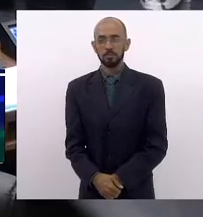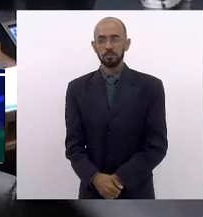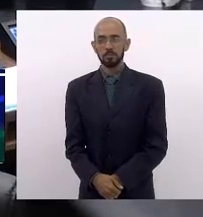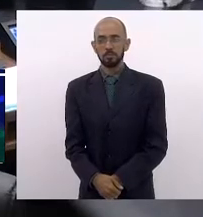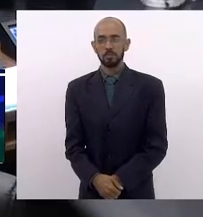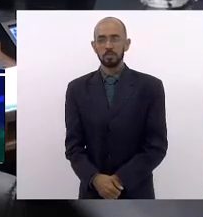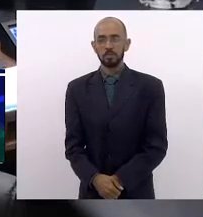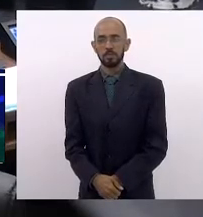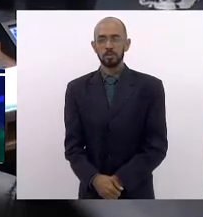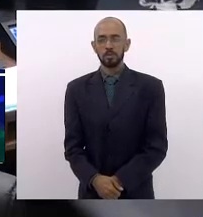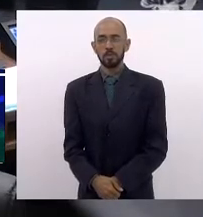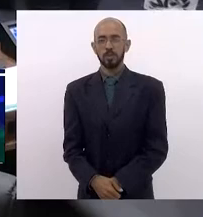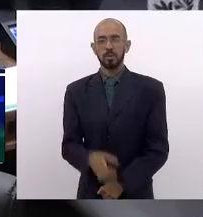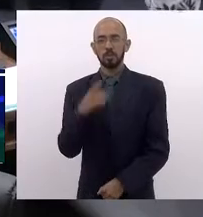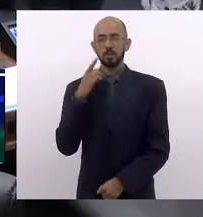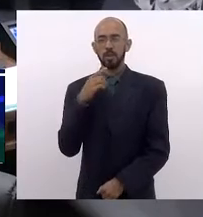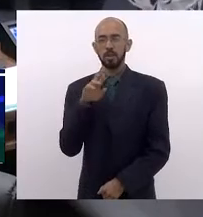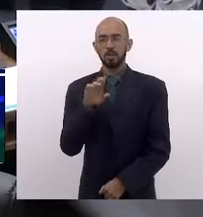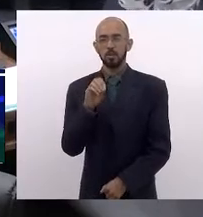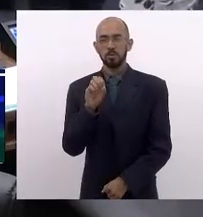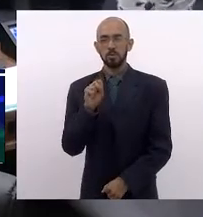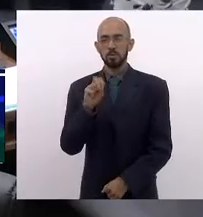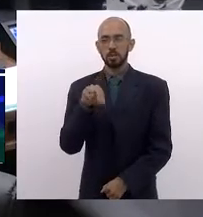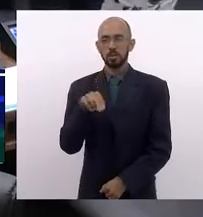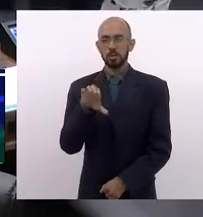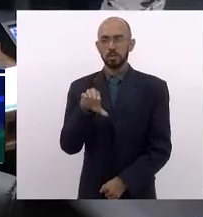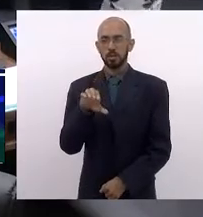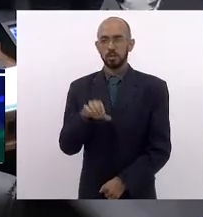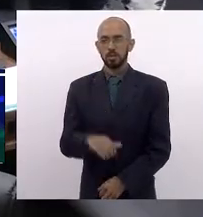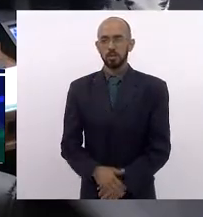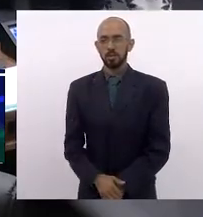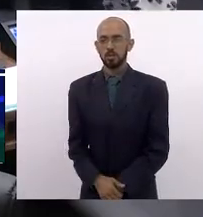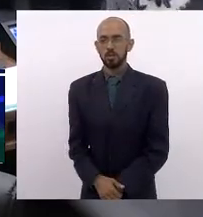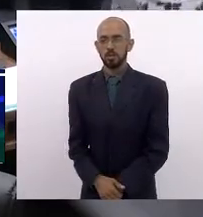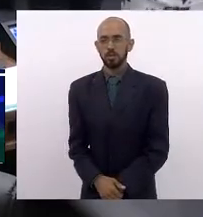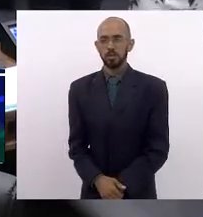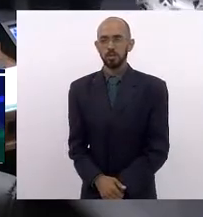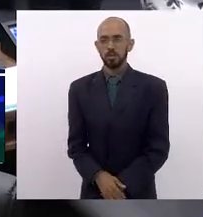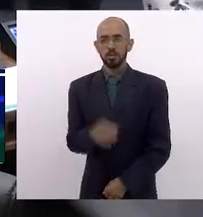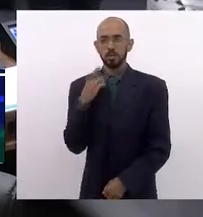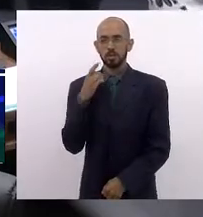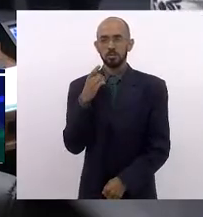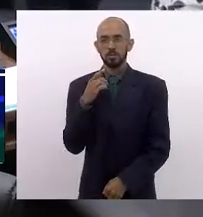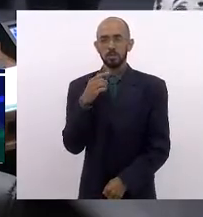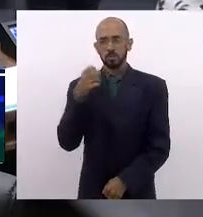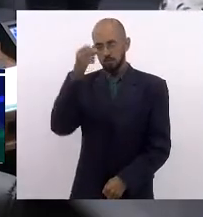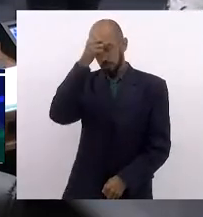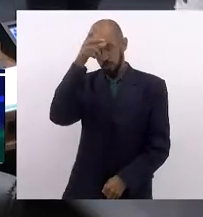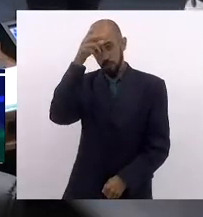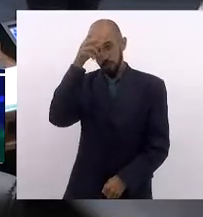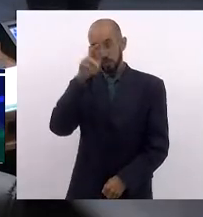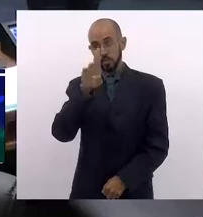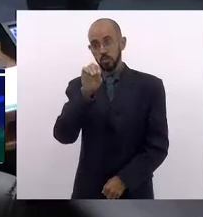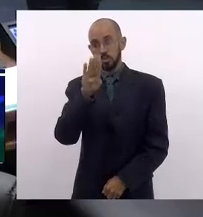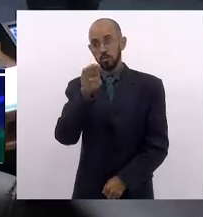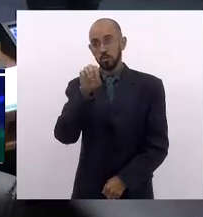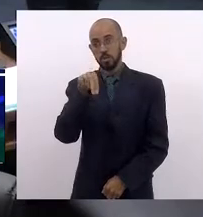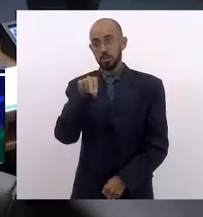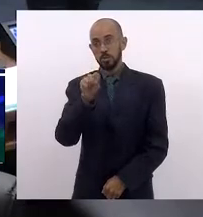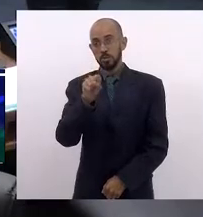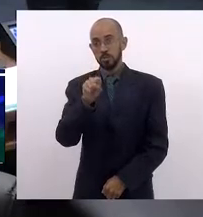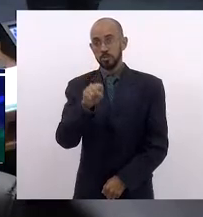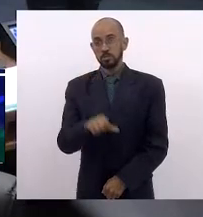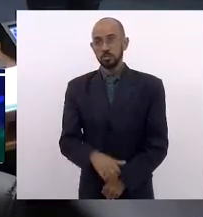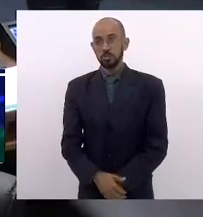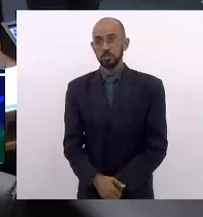a deputada Rosane Félix resultado da Rosane Félix Deputado Prefeito Rubens bomtempo